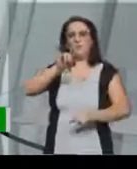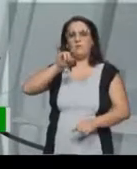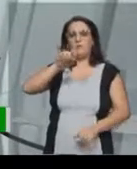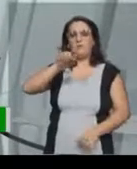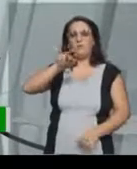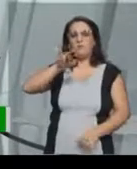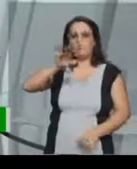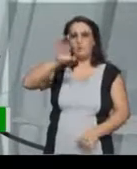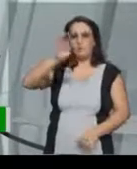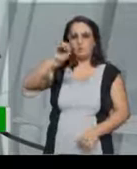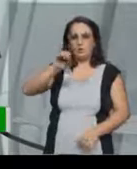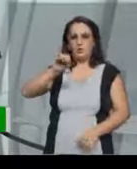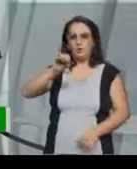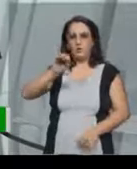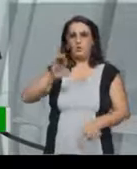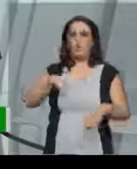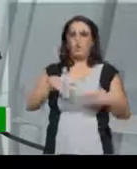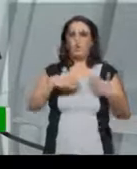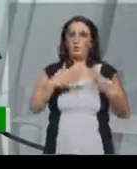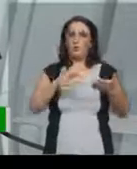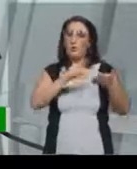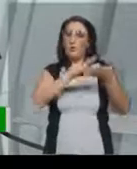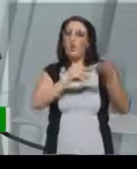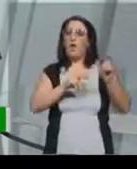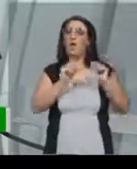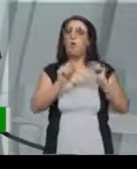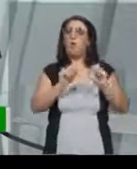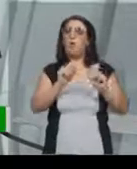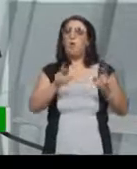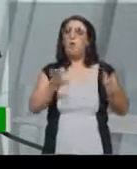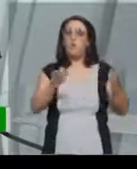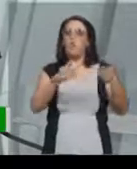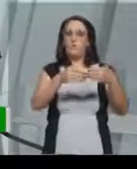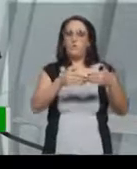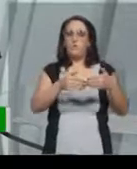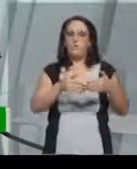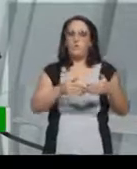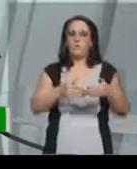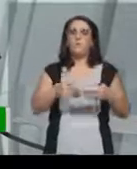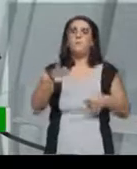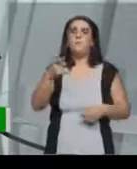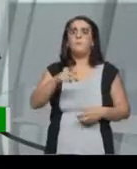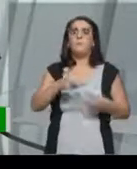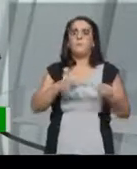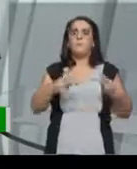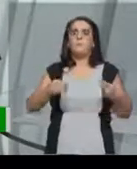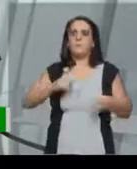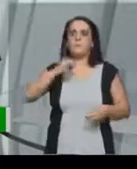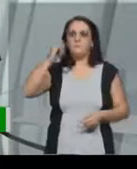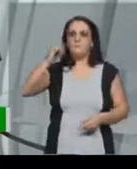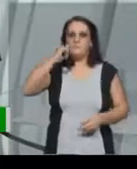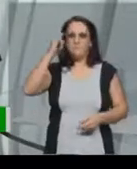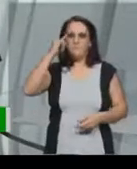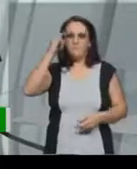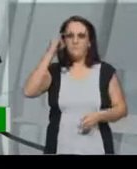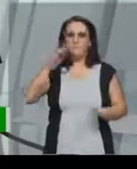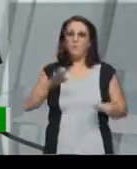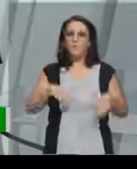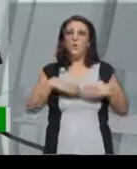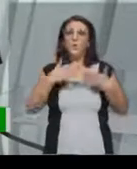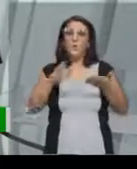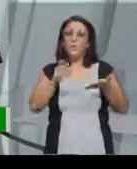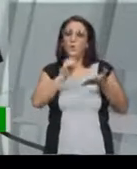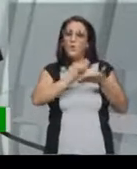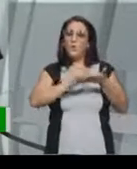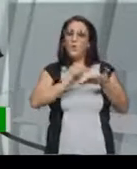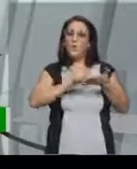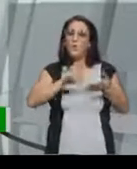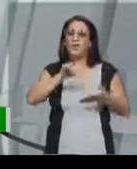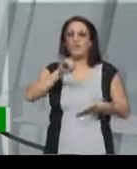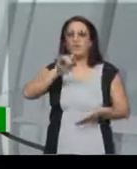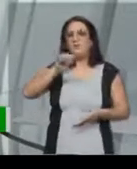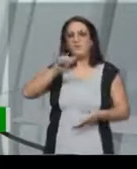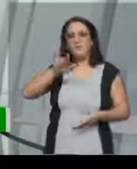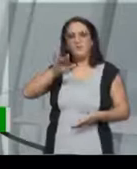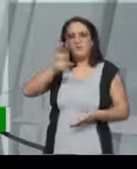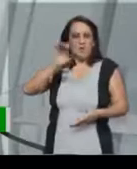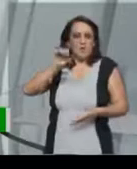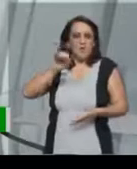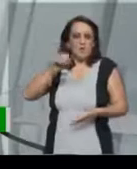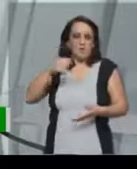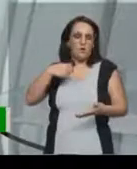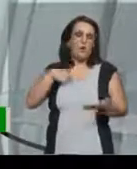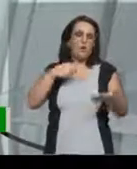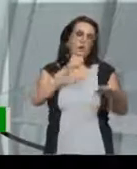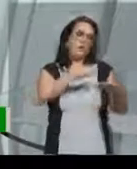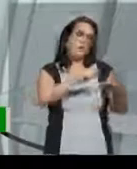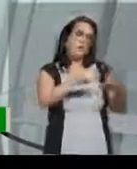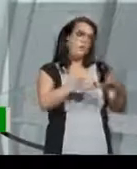ser mais pontual. E tem uma outra coisa importante. Normalmente, quando a gente escreve um diário, a gente escreve para a gente mesmo. Seria aquela questão de um